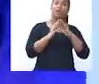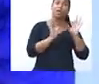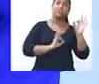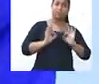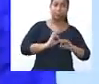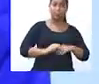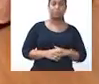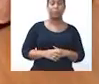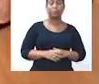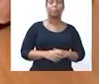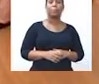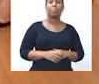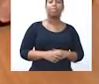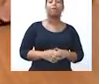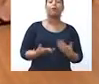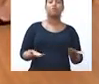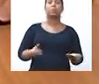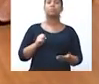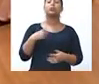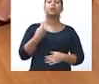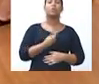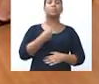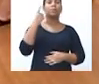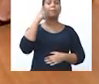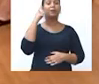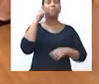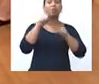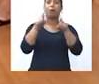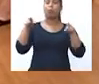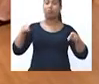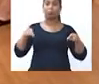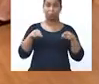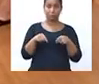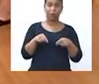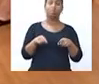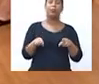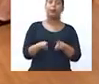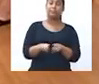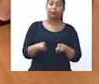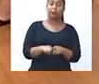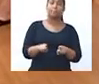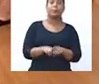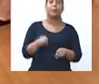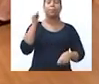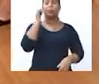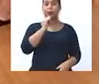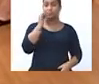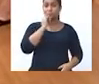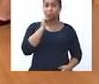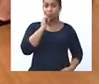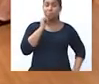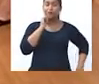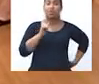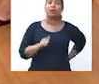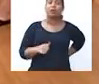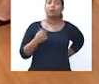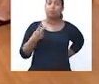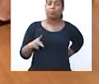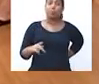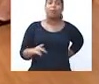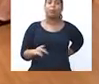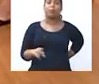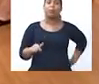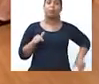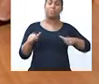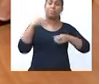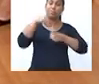né? Professora Inês, e se a gente pensar no ambiente acadêmico e também para as mulheres, por exemplo, da área de TI, que vão para o mercado de